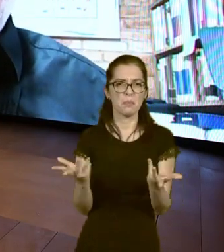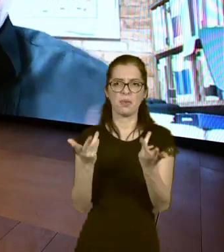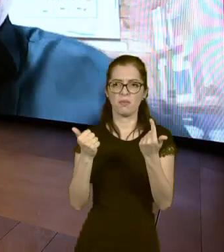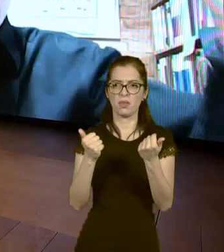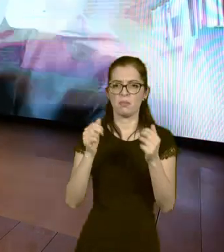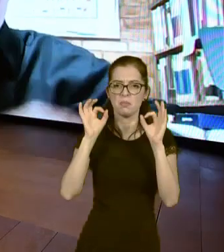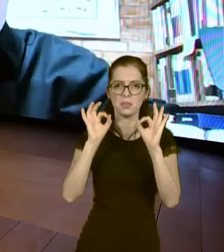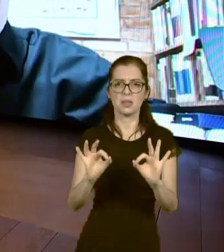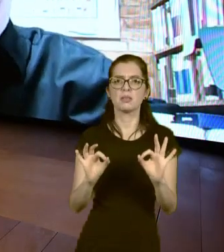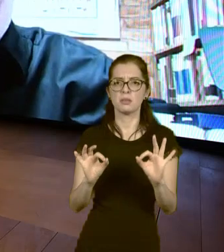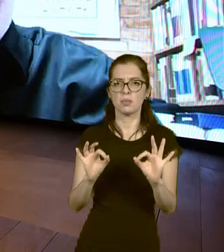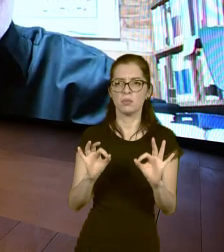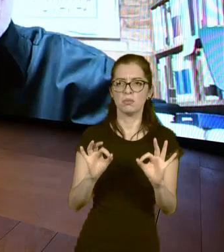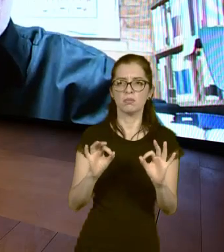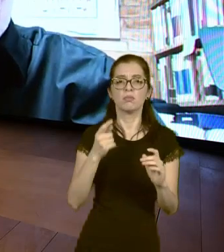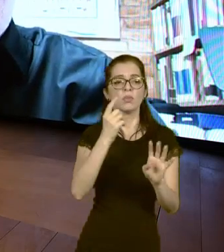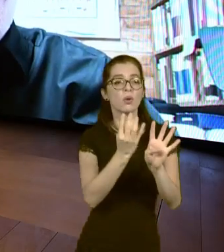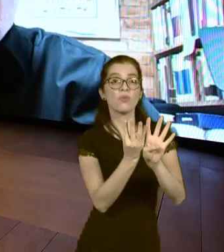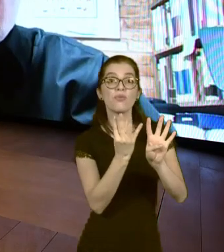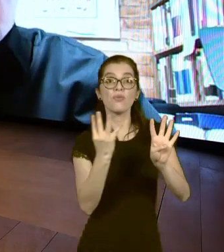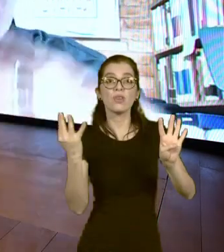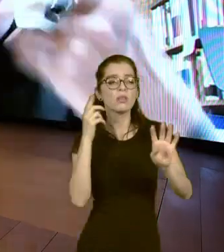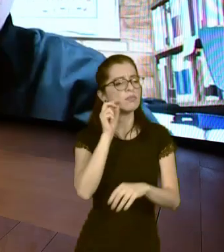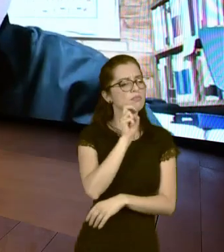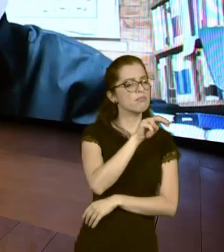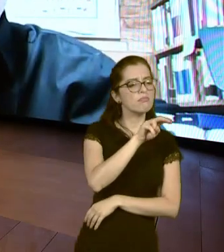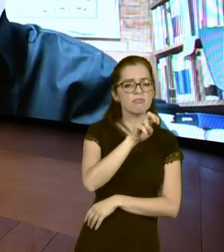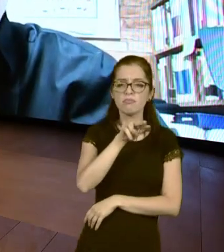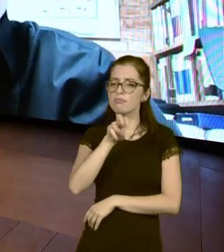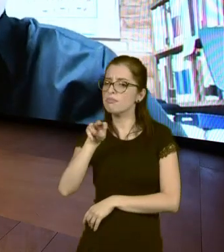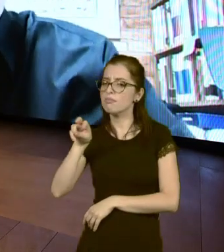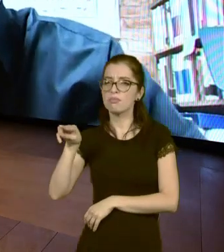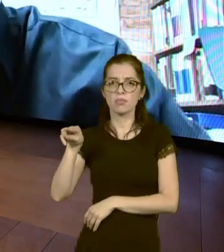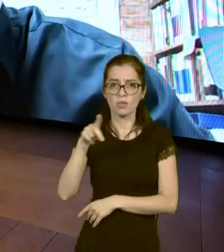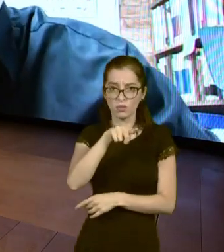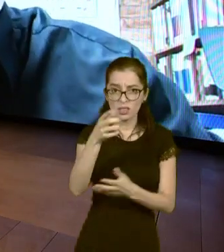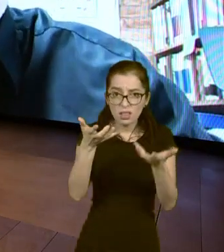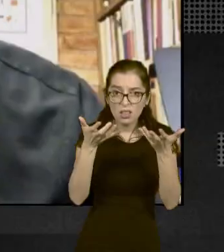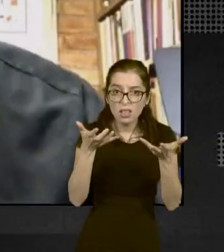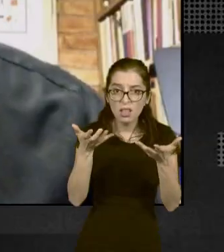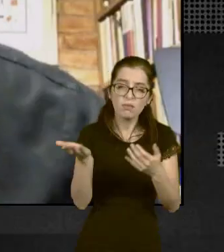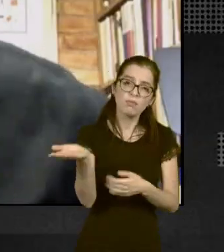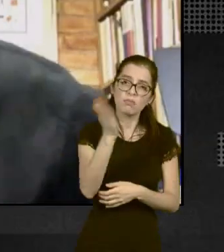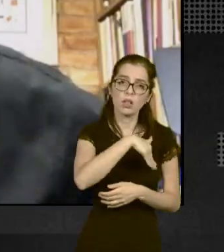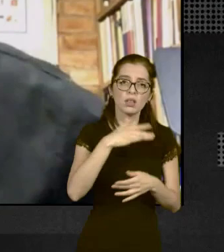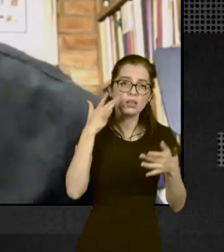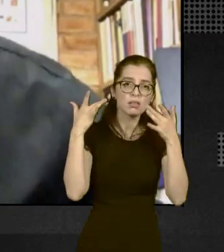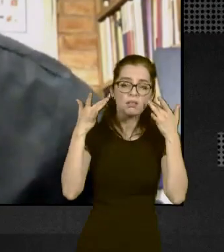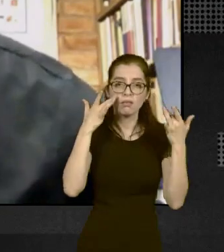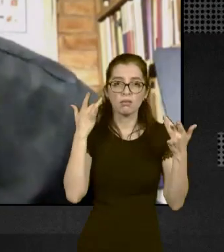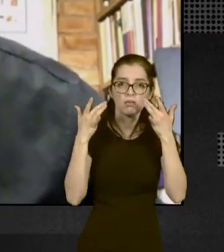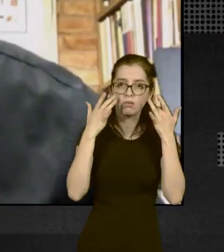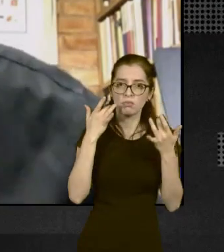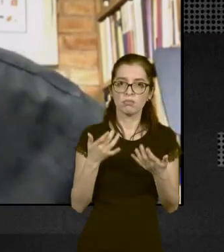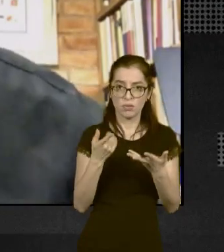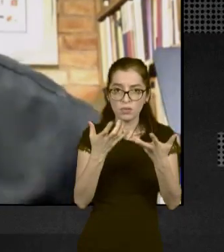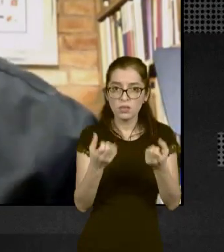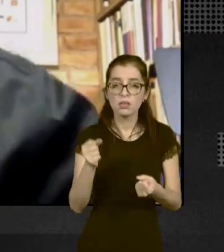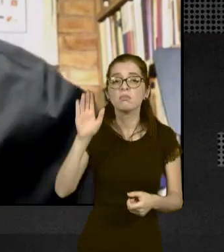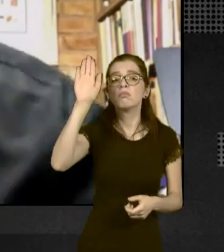cara. Pá! Entendeu? E ele falando e disse, ele é um talento e ele vai fazer a